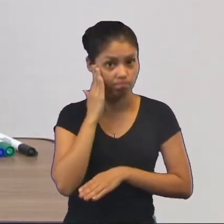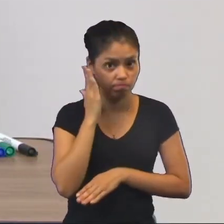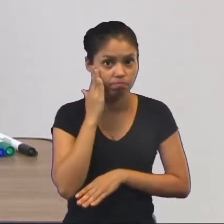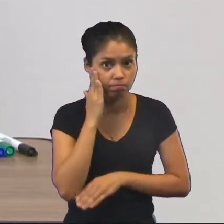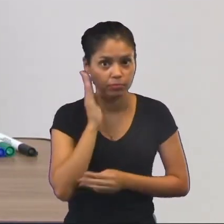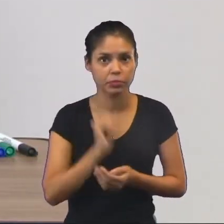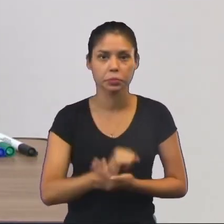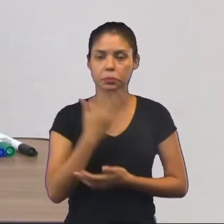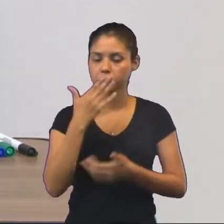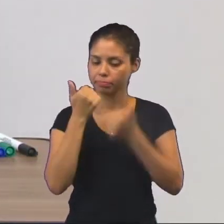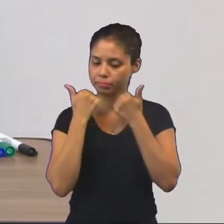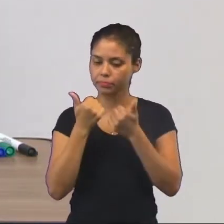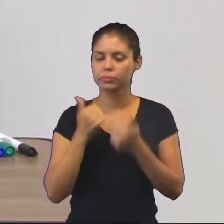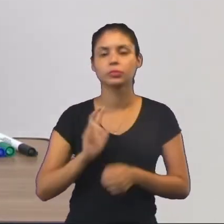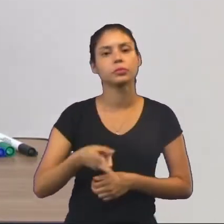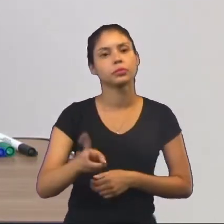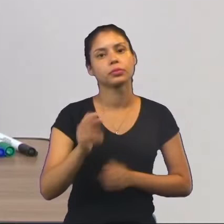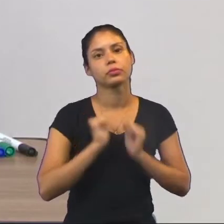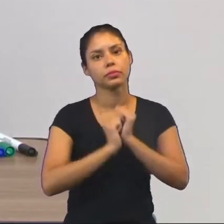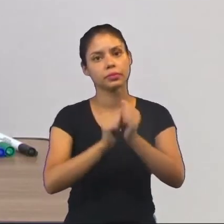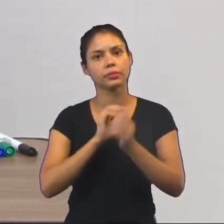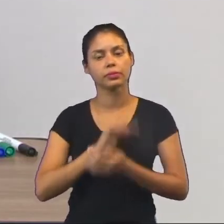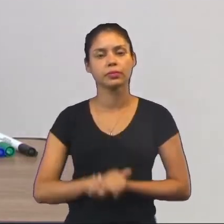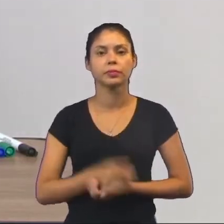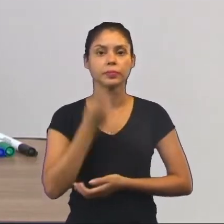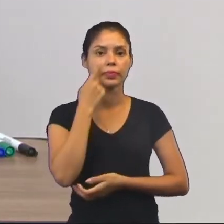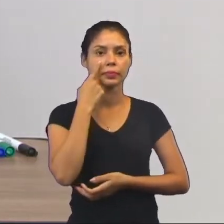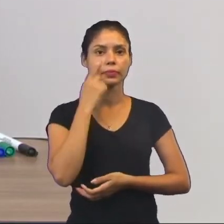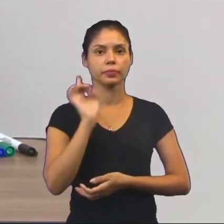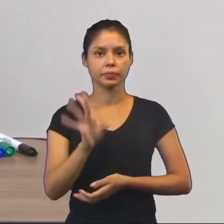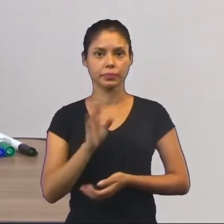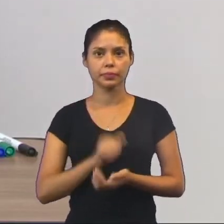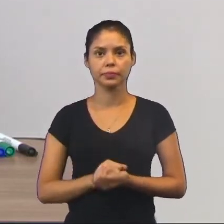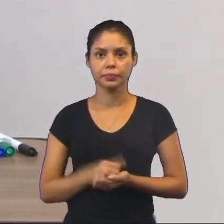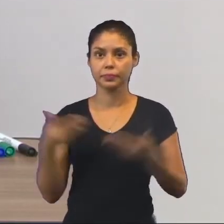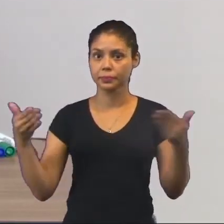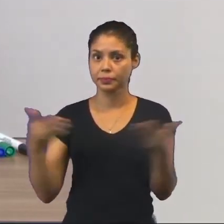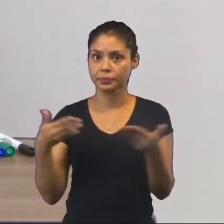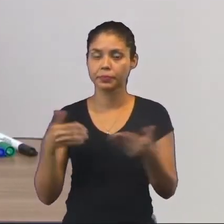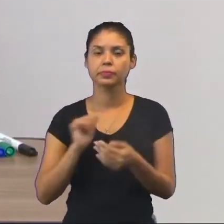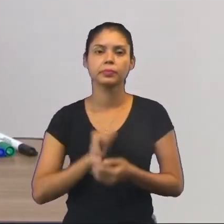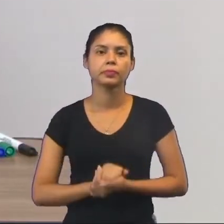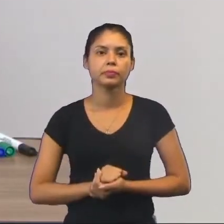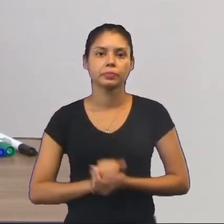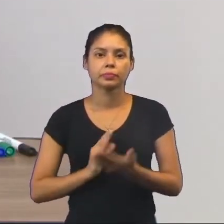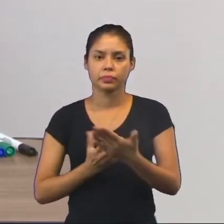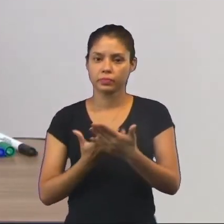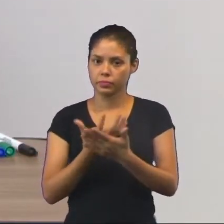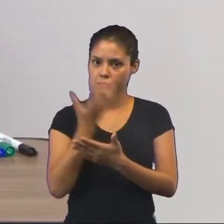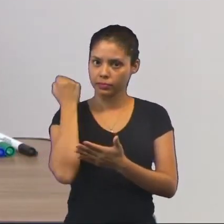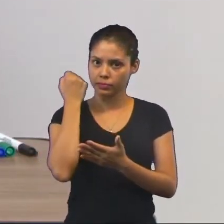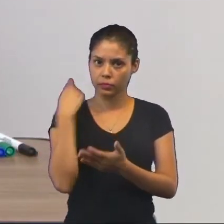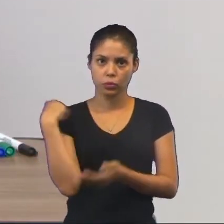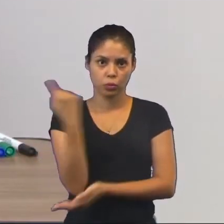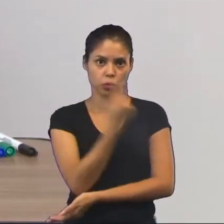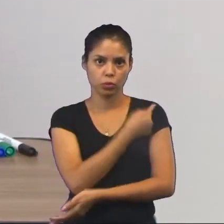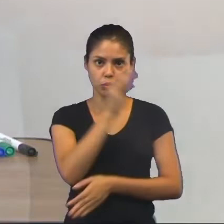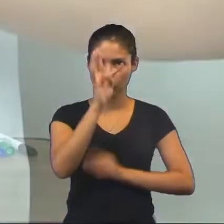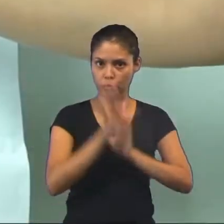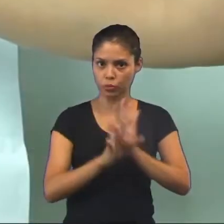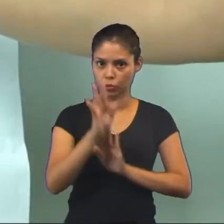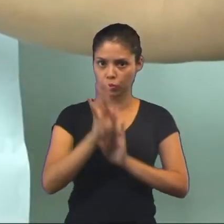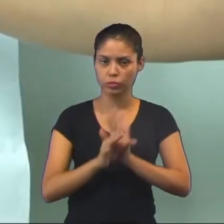compreender? Então tá, então vamos prosseguir juntos. Olha só, agora eu retirei aqui do nosso